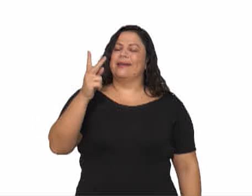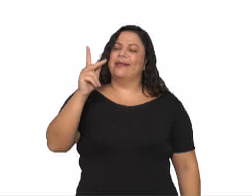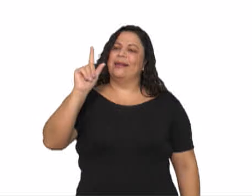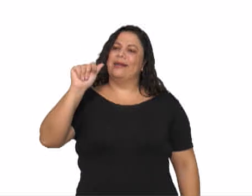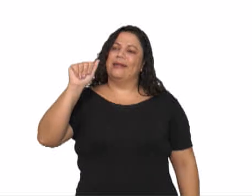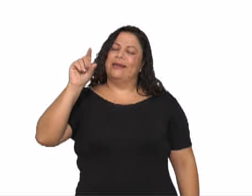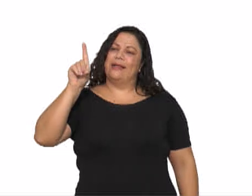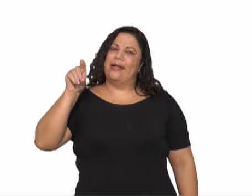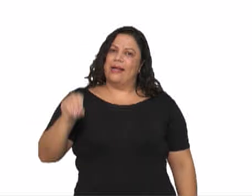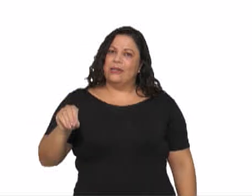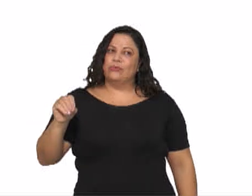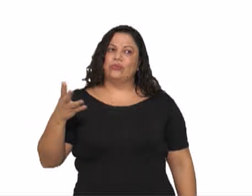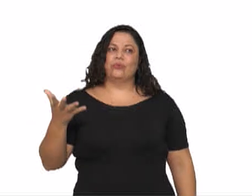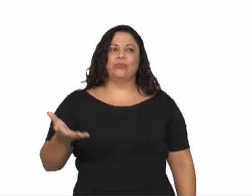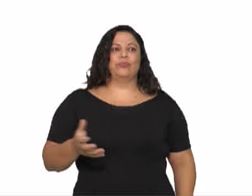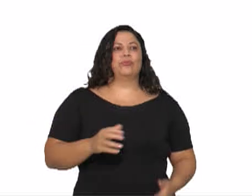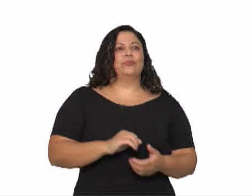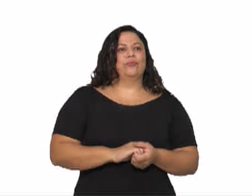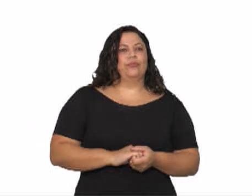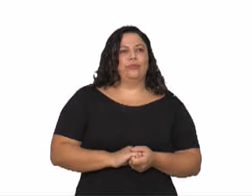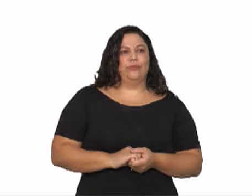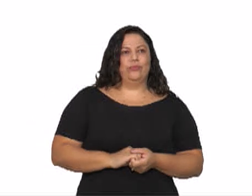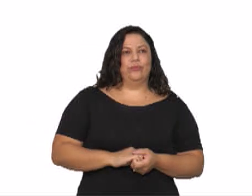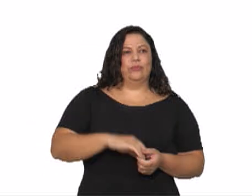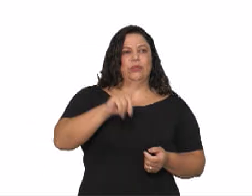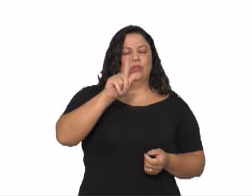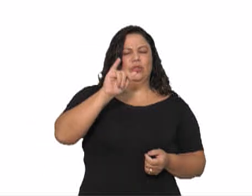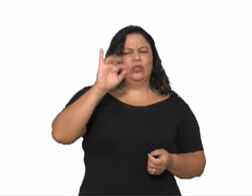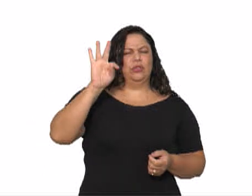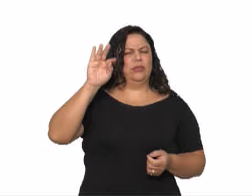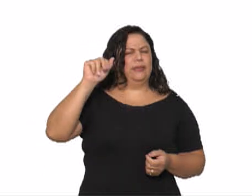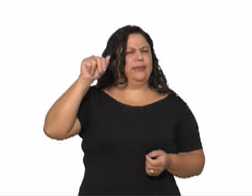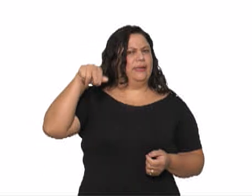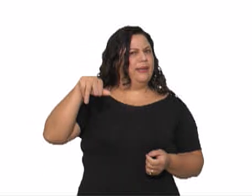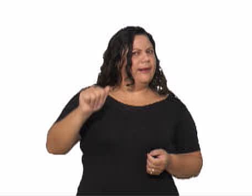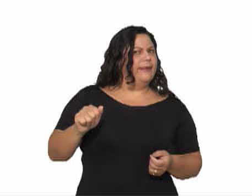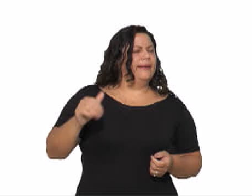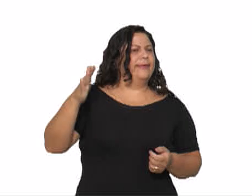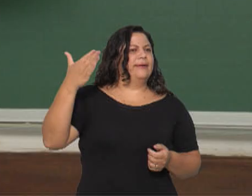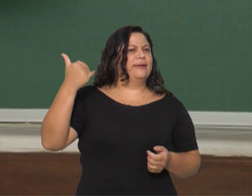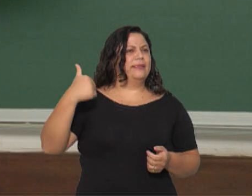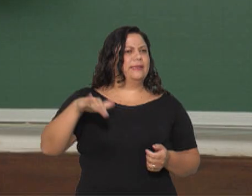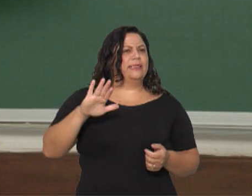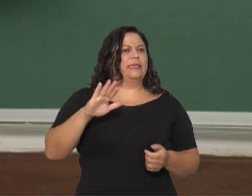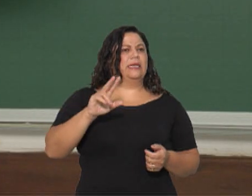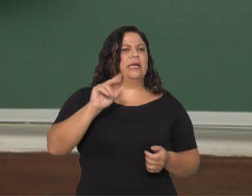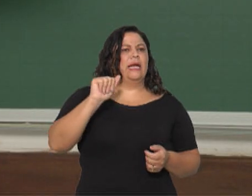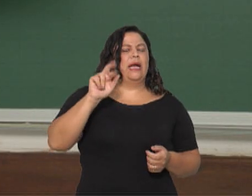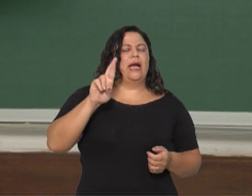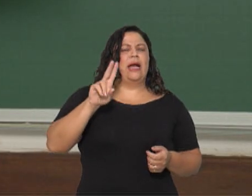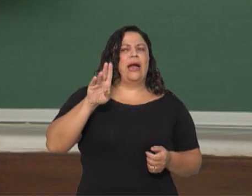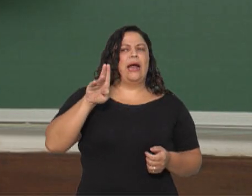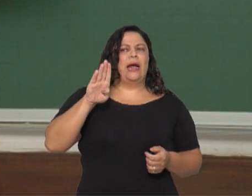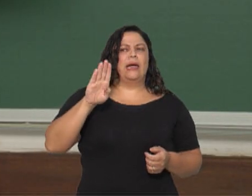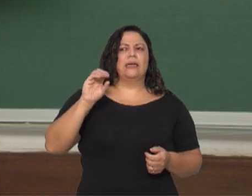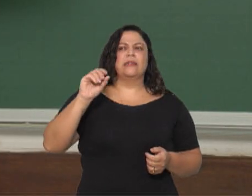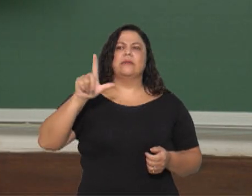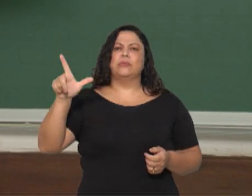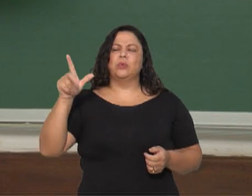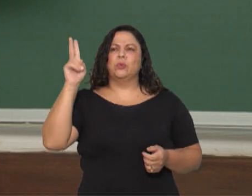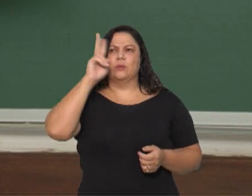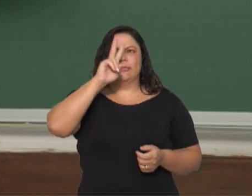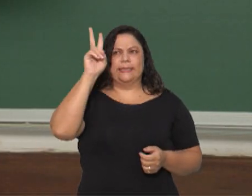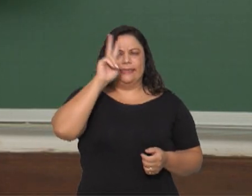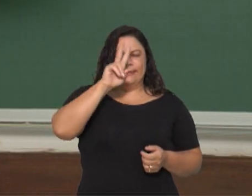uma cigana. Árbol, olha o professor chamando a atenção de novo, lembram? Heterogenérico, diferença de